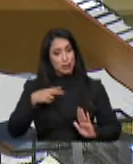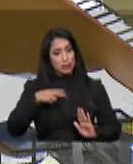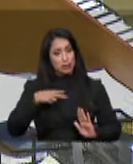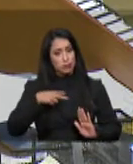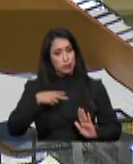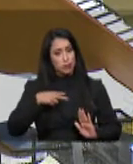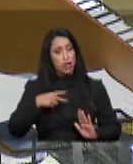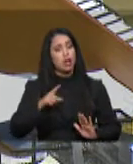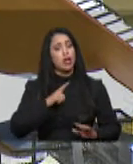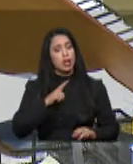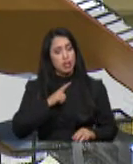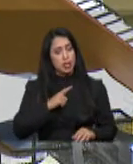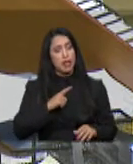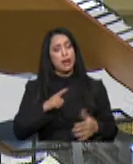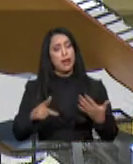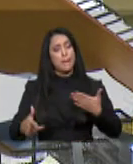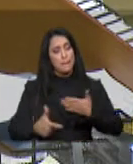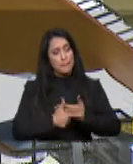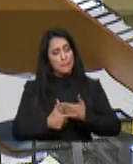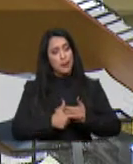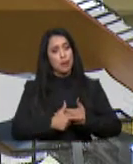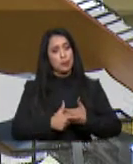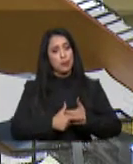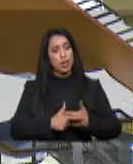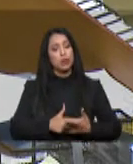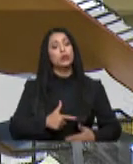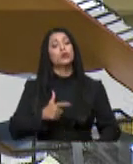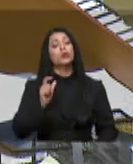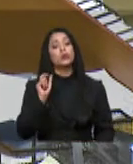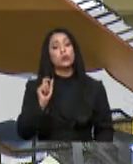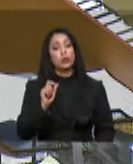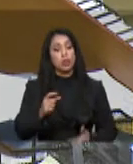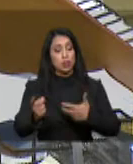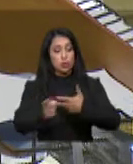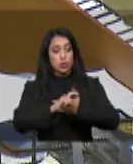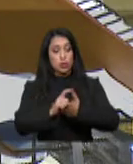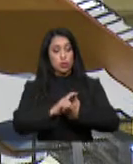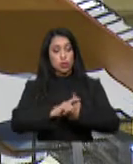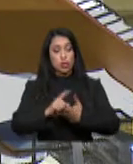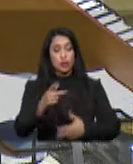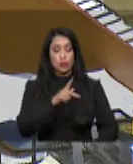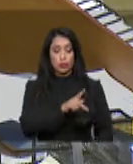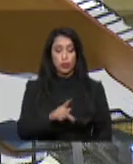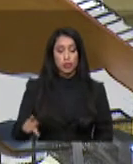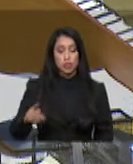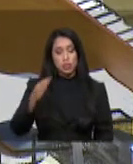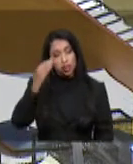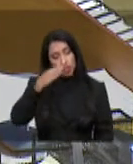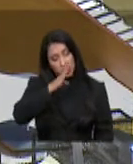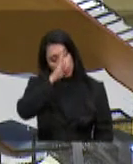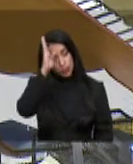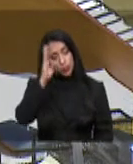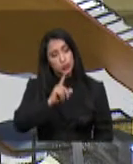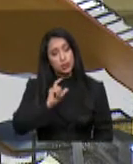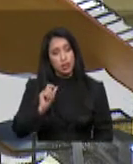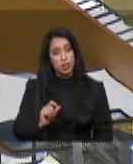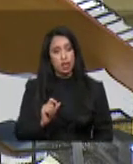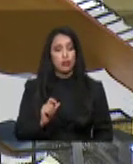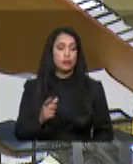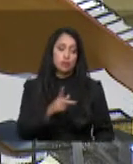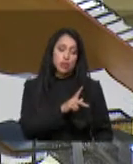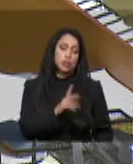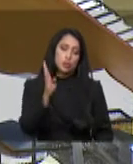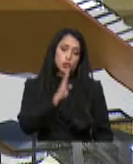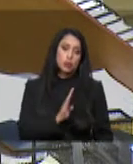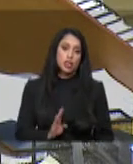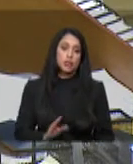constitucionalmente atribuída ao Presidente da República, para dispor, mediante decreto, sobre a organização e funcionamento da administração federal, quando não implicar aumento de